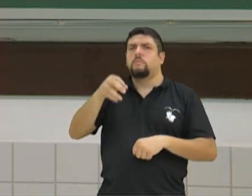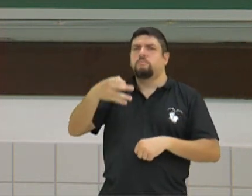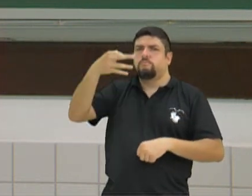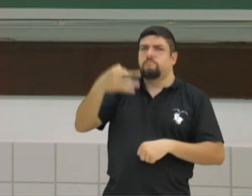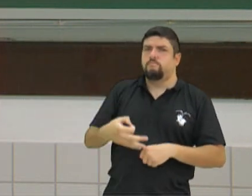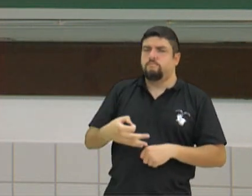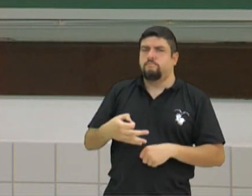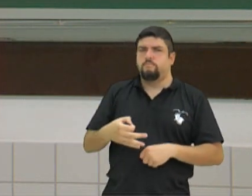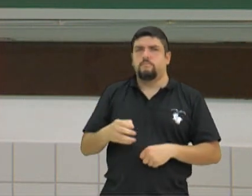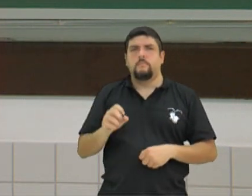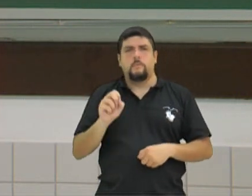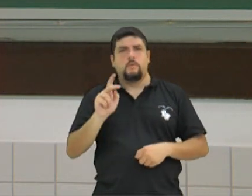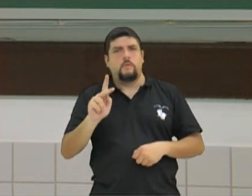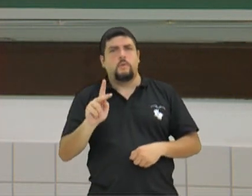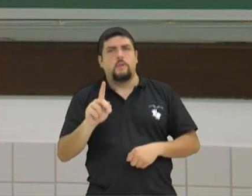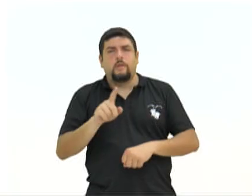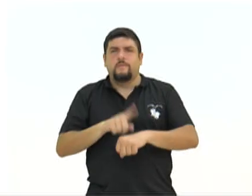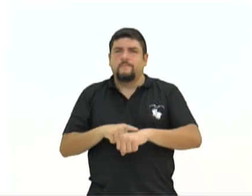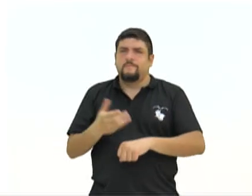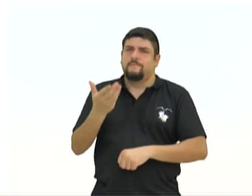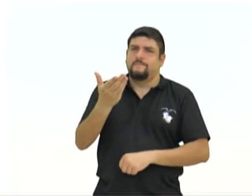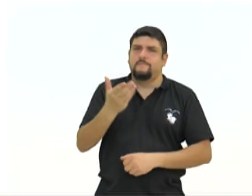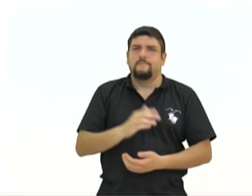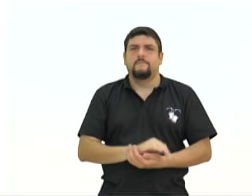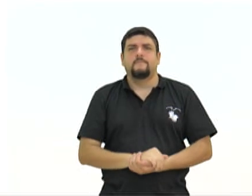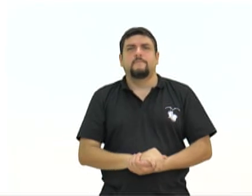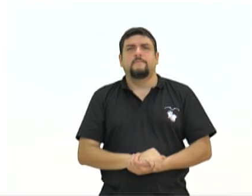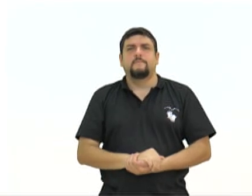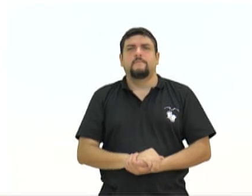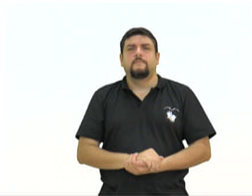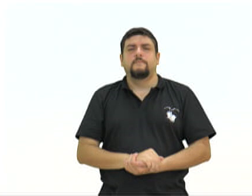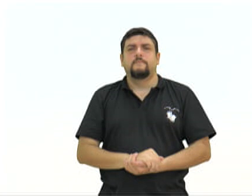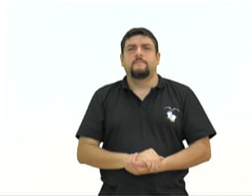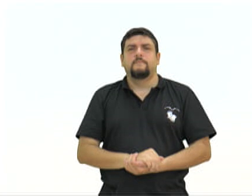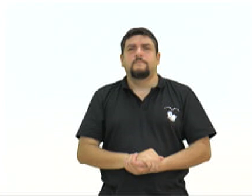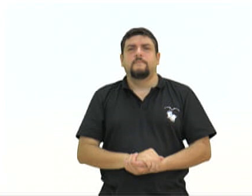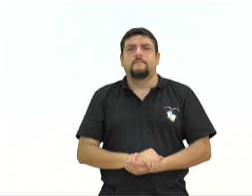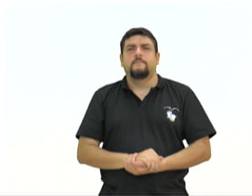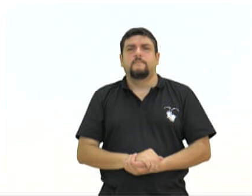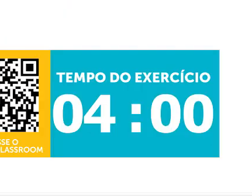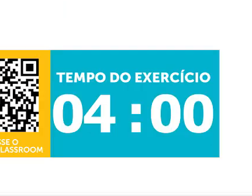apropriada, ok? Um tempo para mais esse exercício.